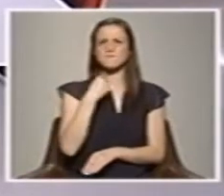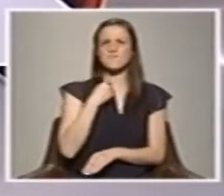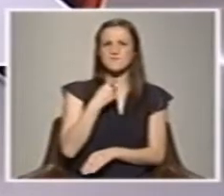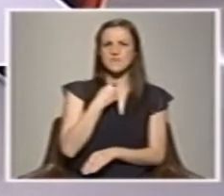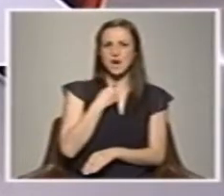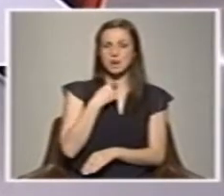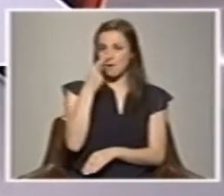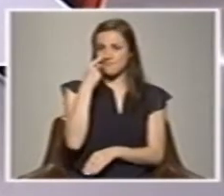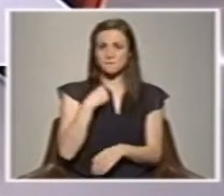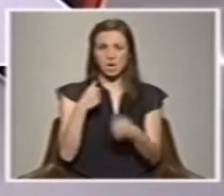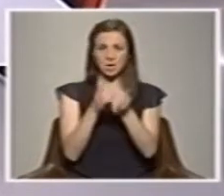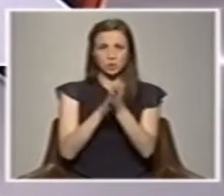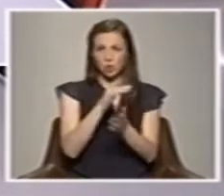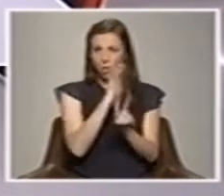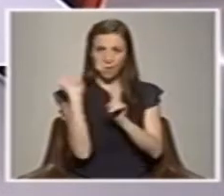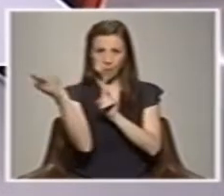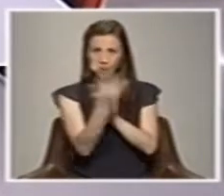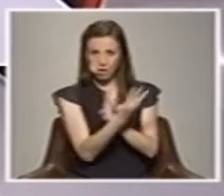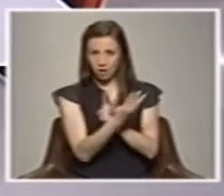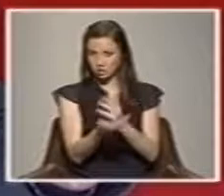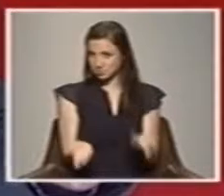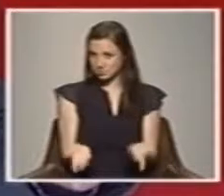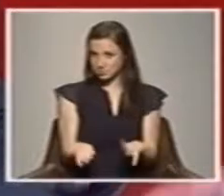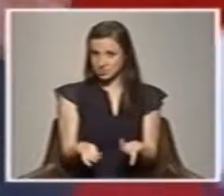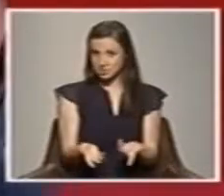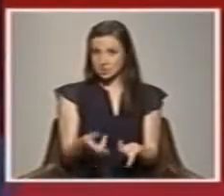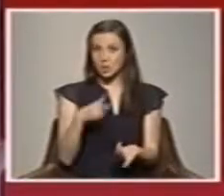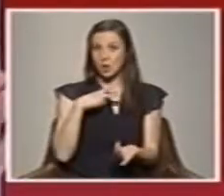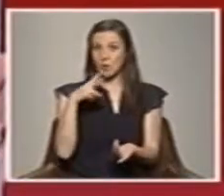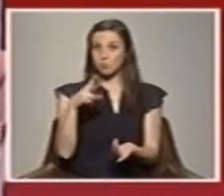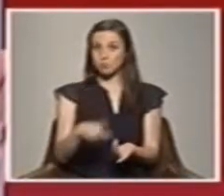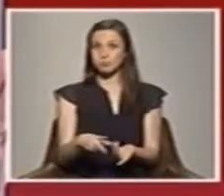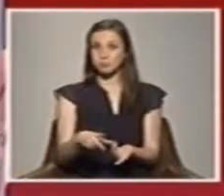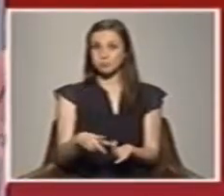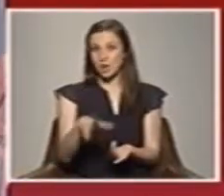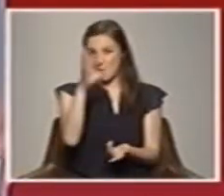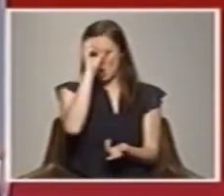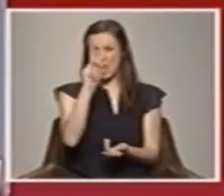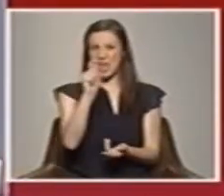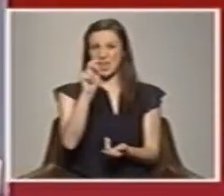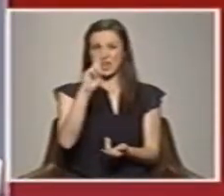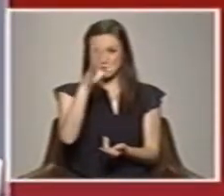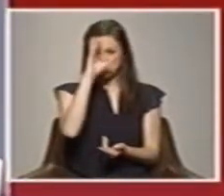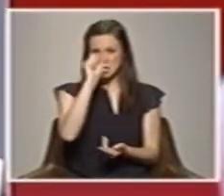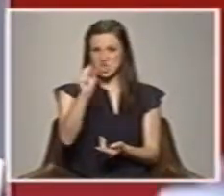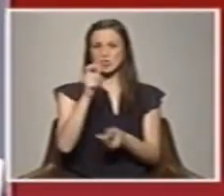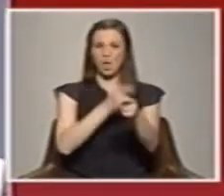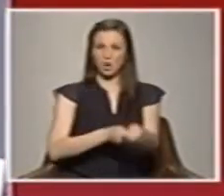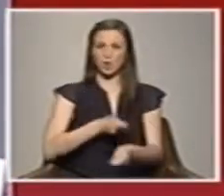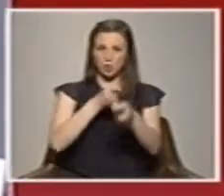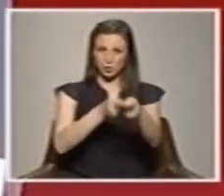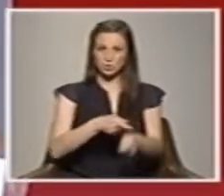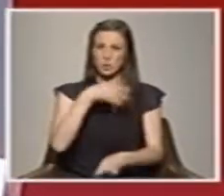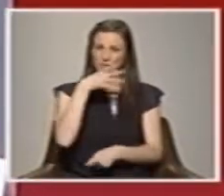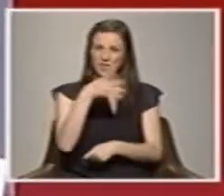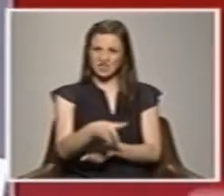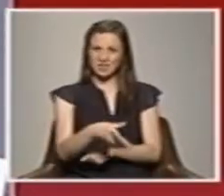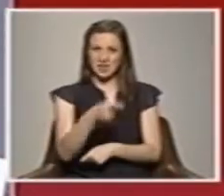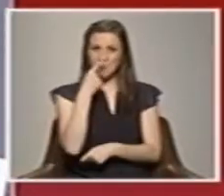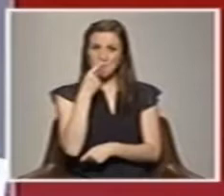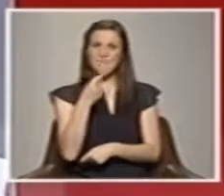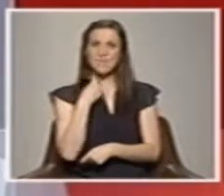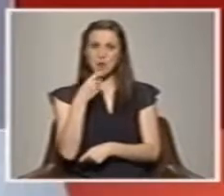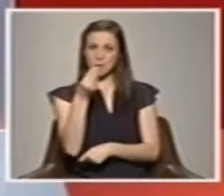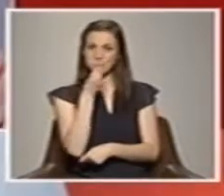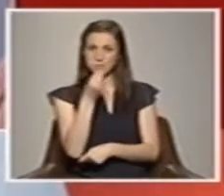resto. E também para citar um português, o ex-ministro da Agricultura, Sevinato Pinto, que nos disse que para não falharmos na